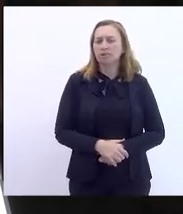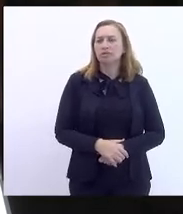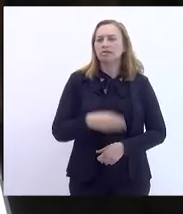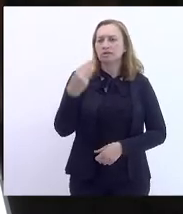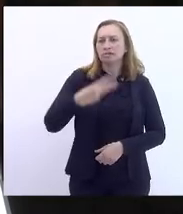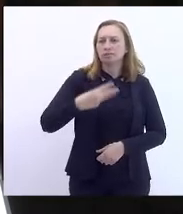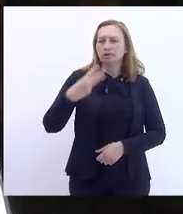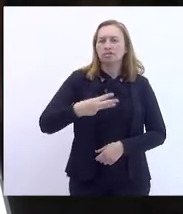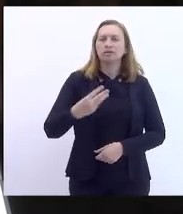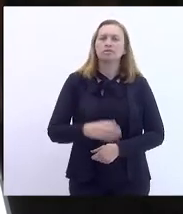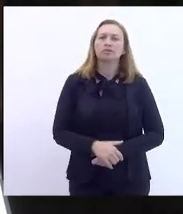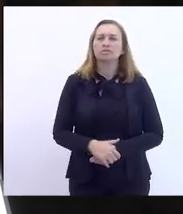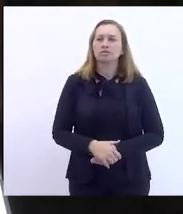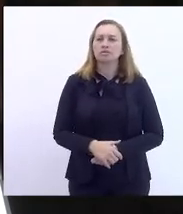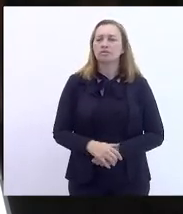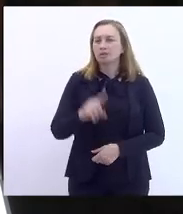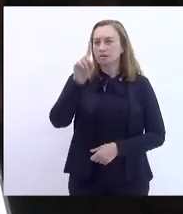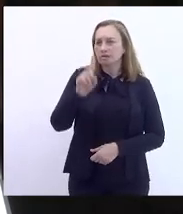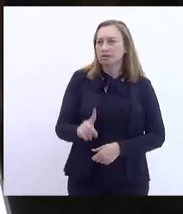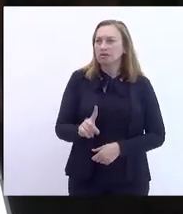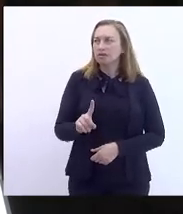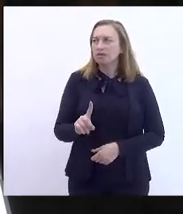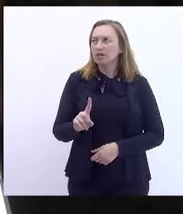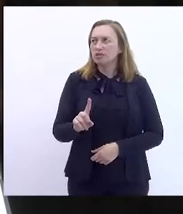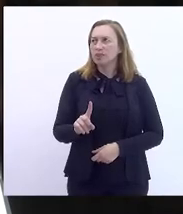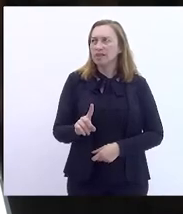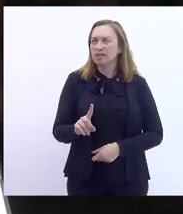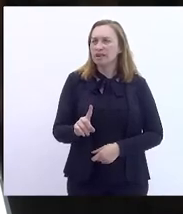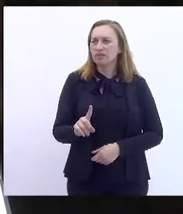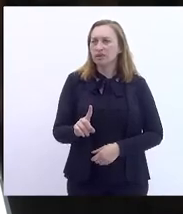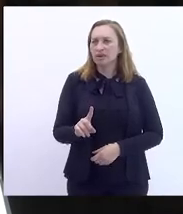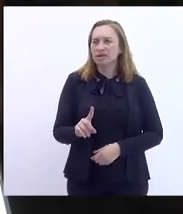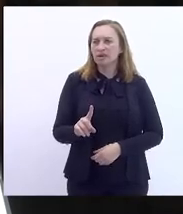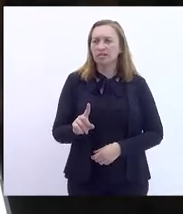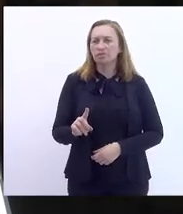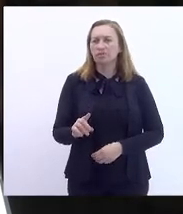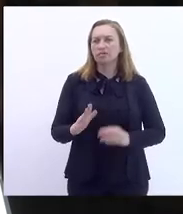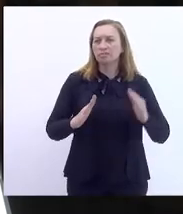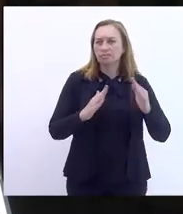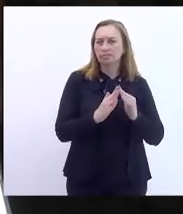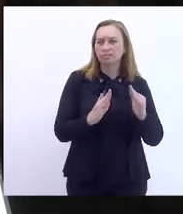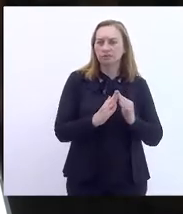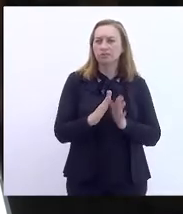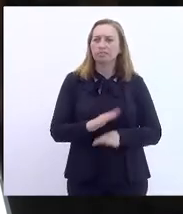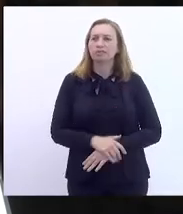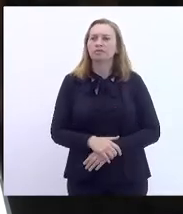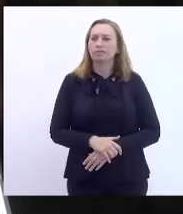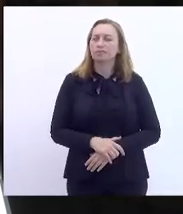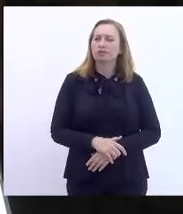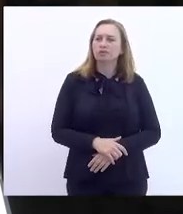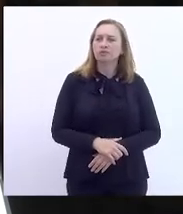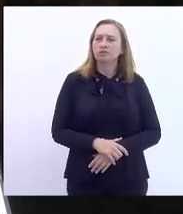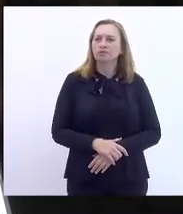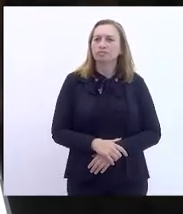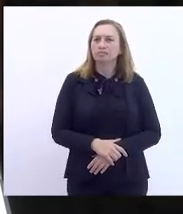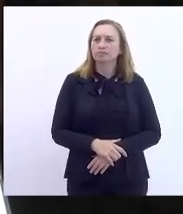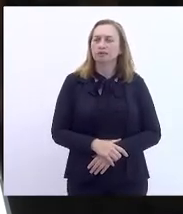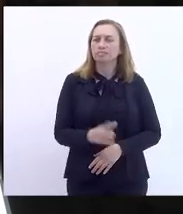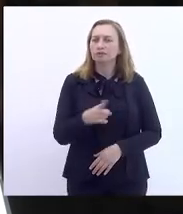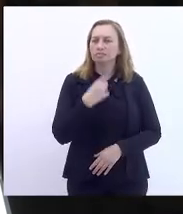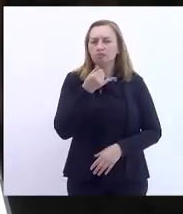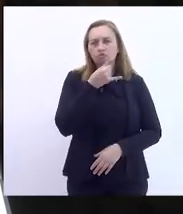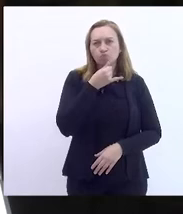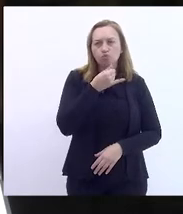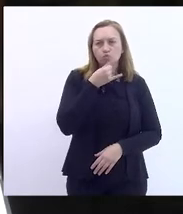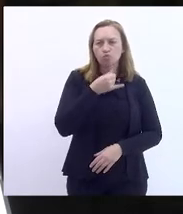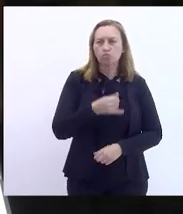terceiro. É o direito à moradia e eu também gostaria de ponto aqui que nós estamos muito angustiados